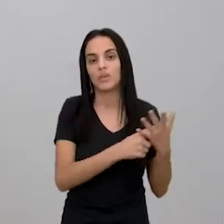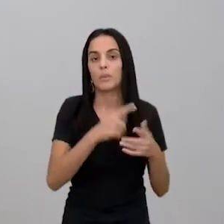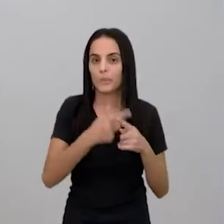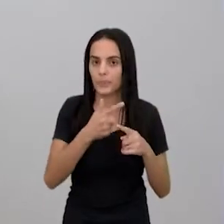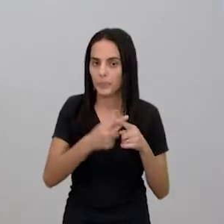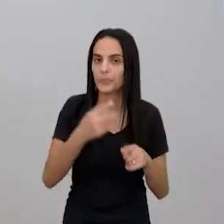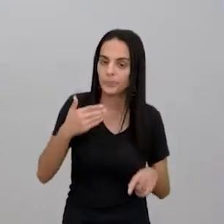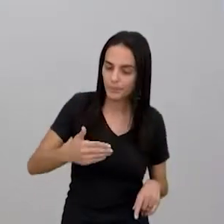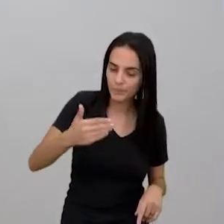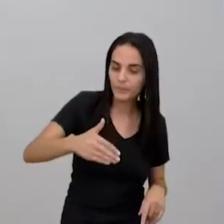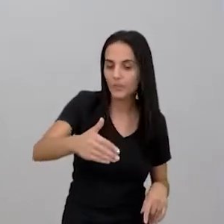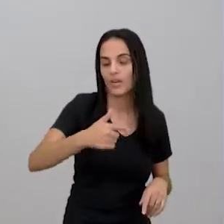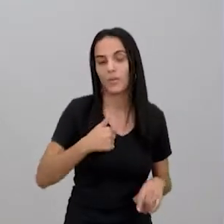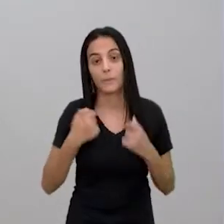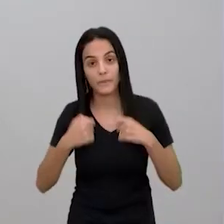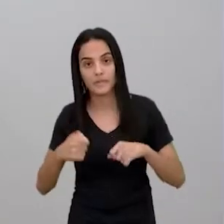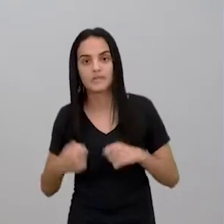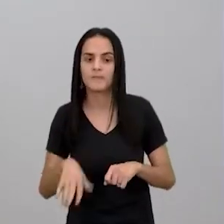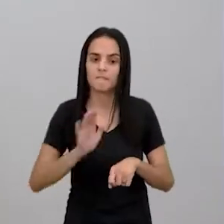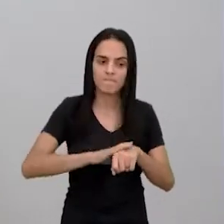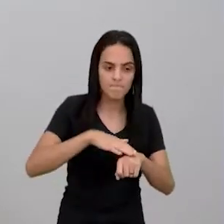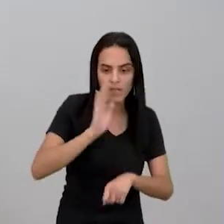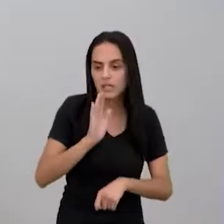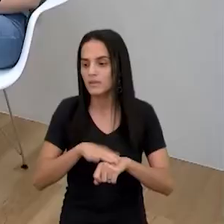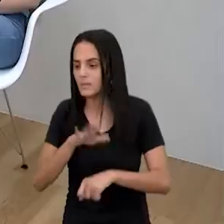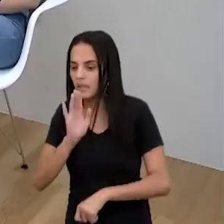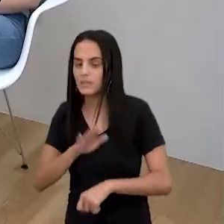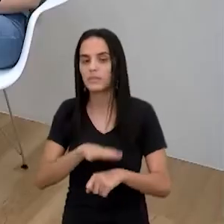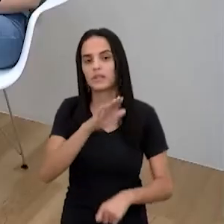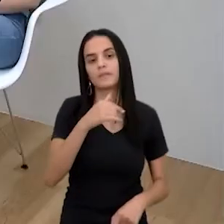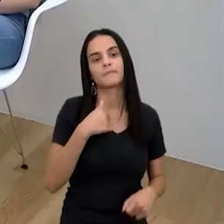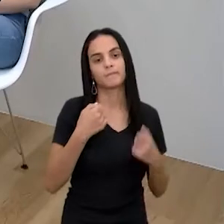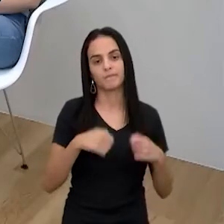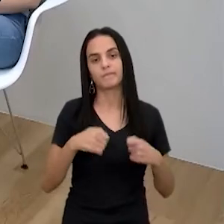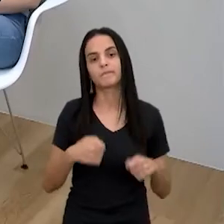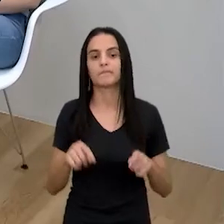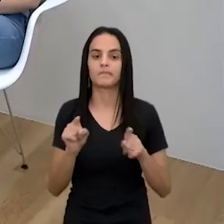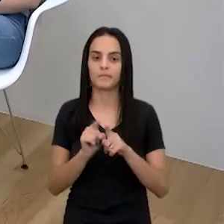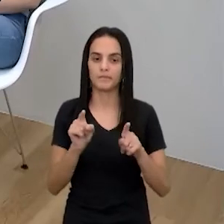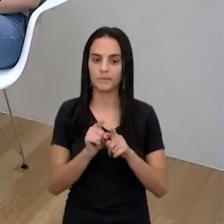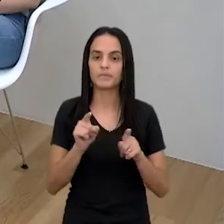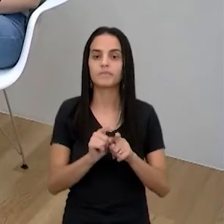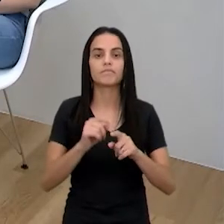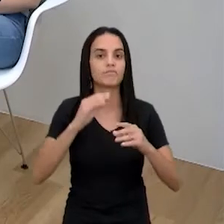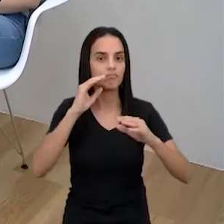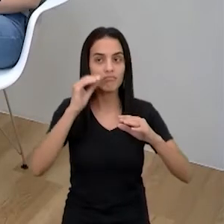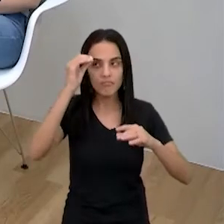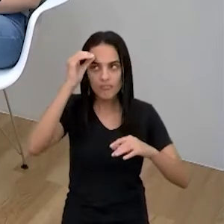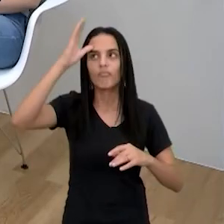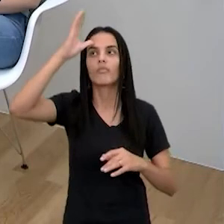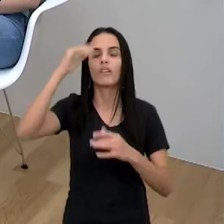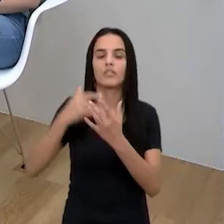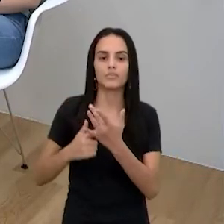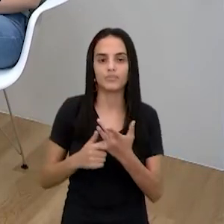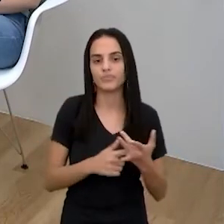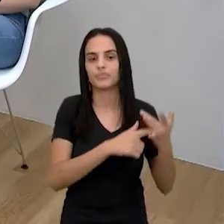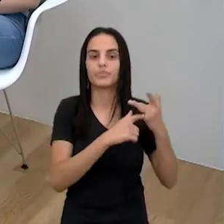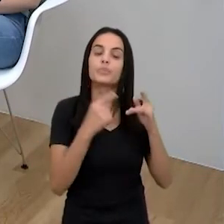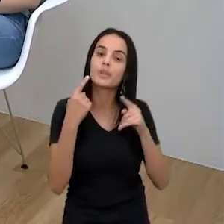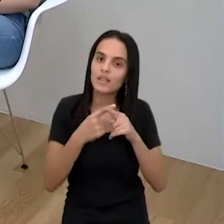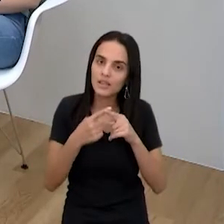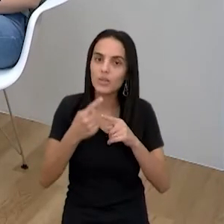agricultura. Estou aqui com o professor Alcides Guerreiro. Muito bem-vindo, Alcides. Queria, de coração, agradecer o convite